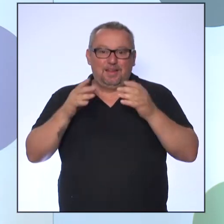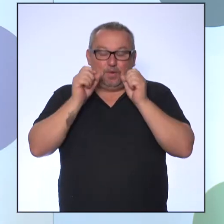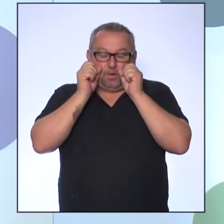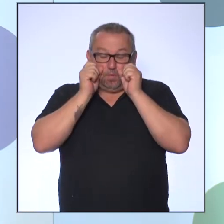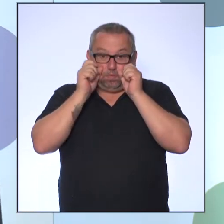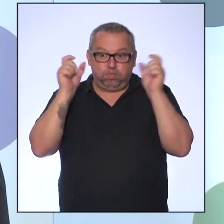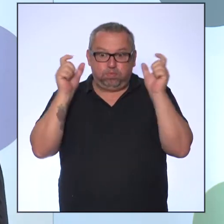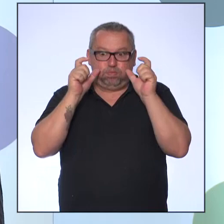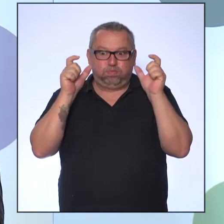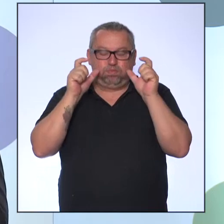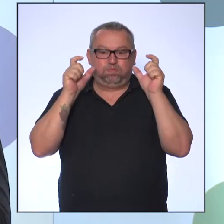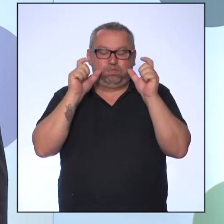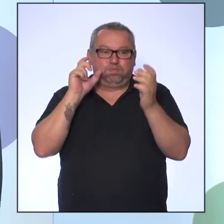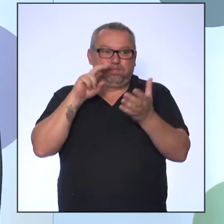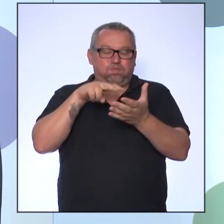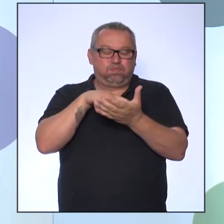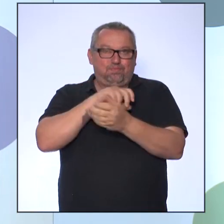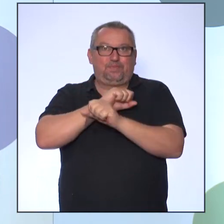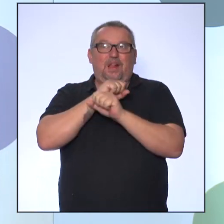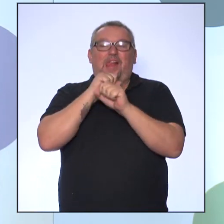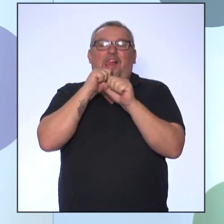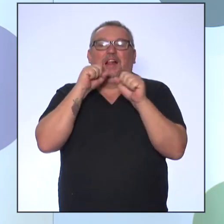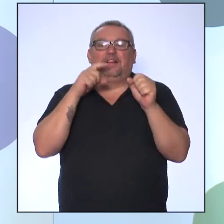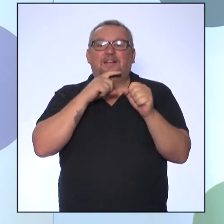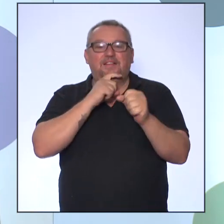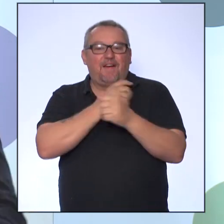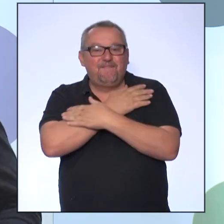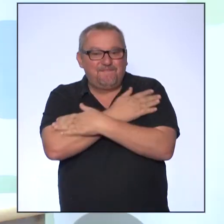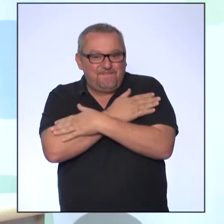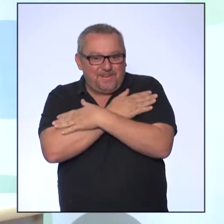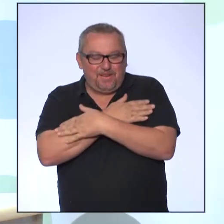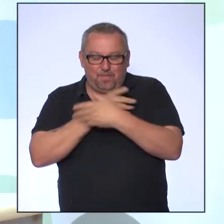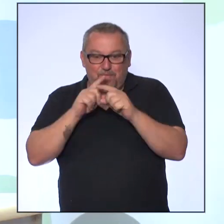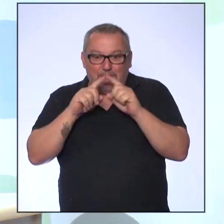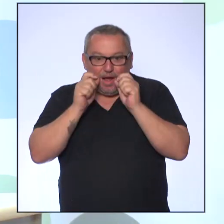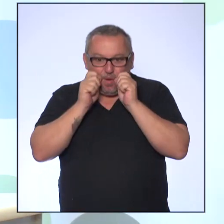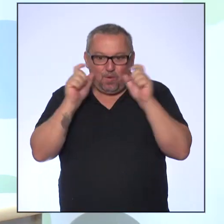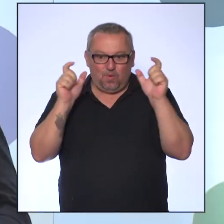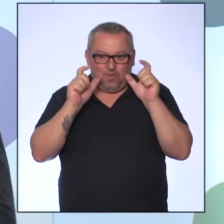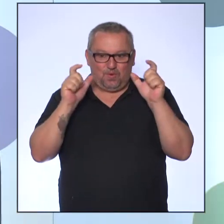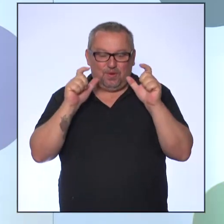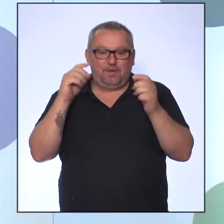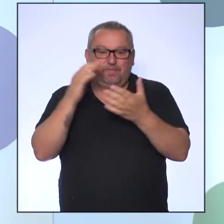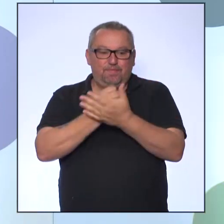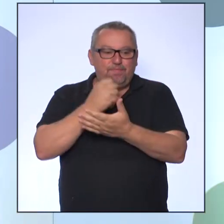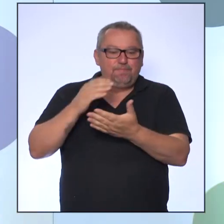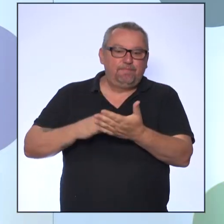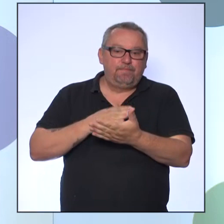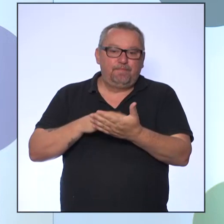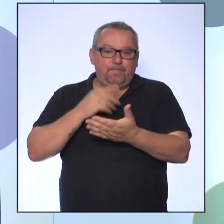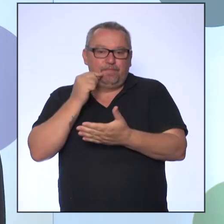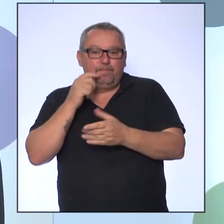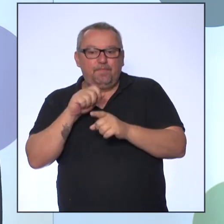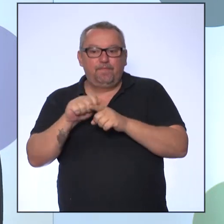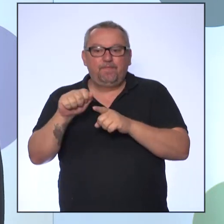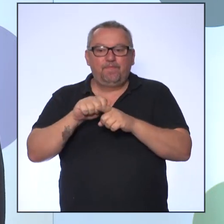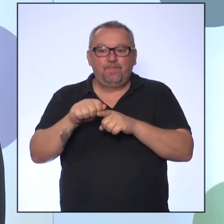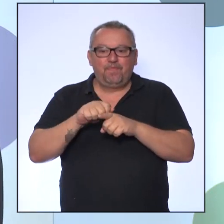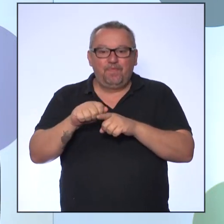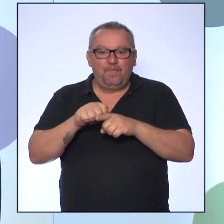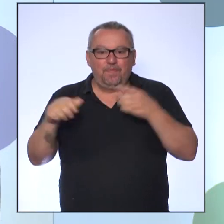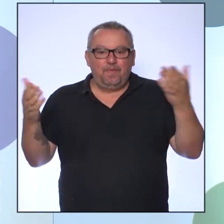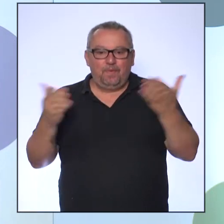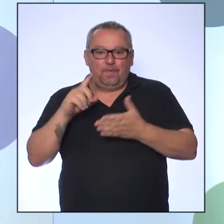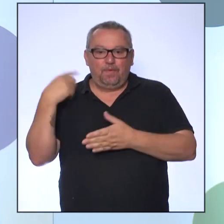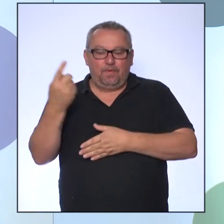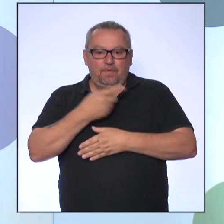Acordem nesse dia um pouquinho que está um pouquinho frio, não é não, Jonas? Sim, hoje Né? tá. Peguem caderno, lápis, borracha. Hoje nós iremos falar